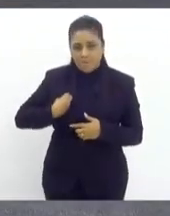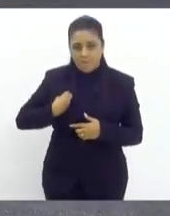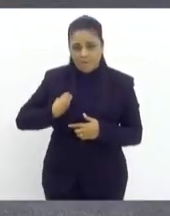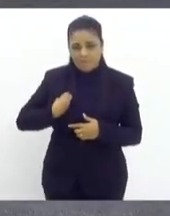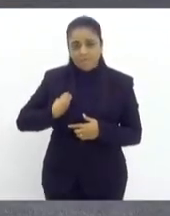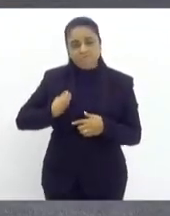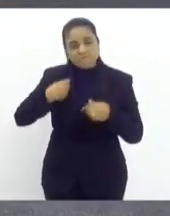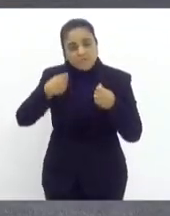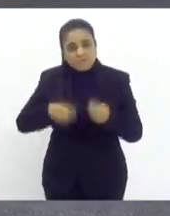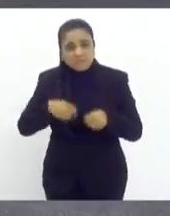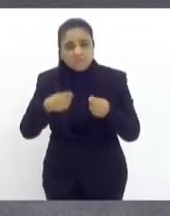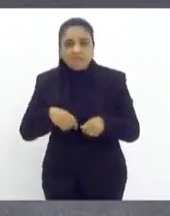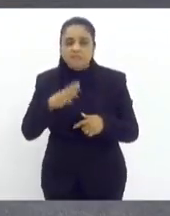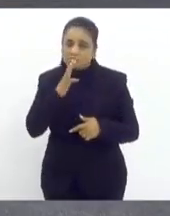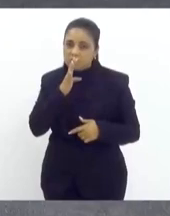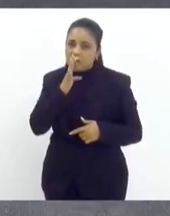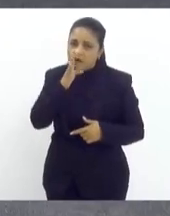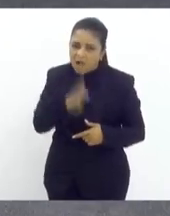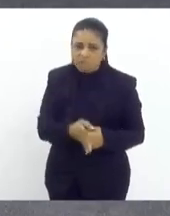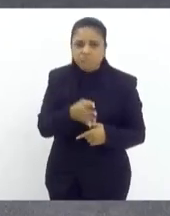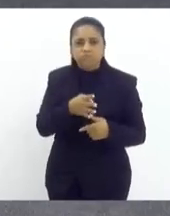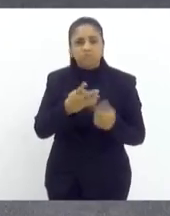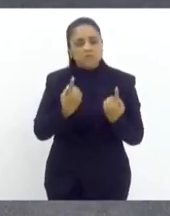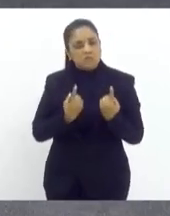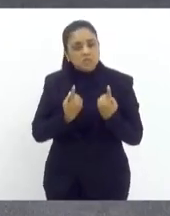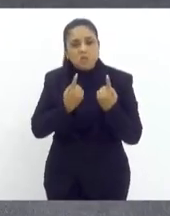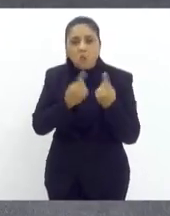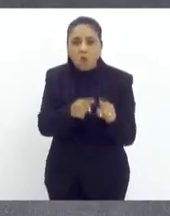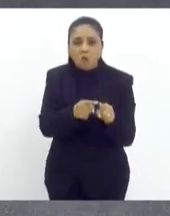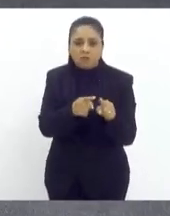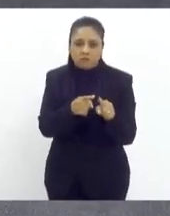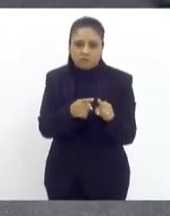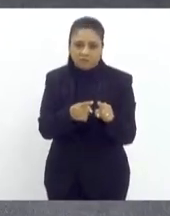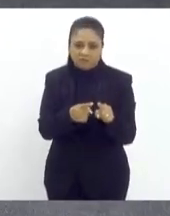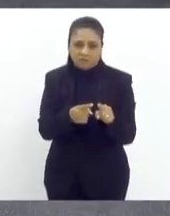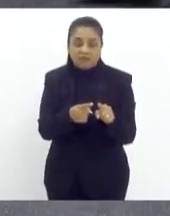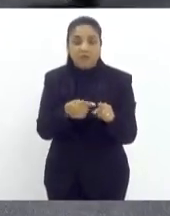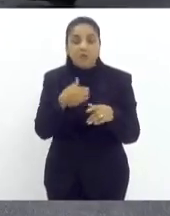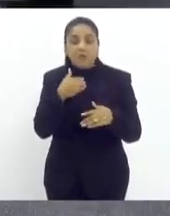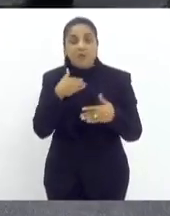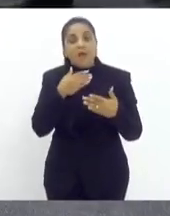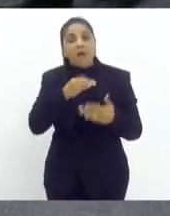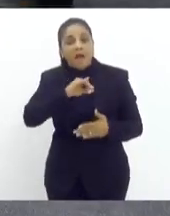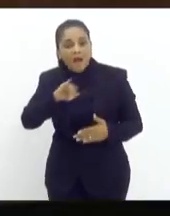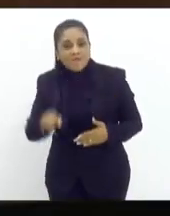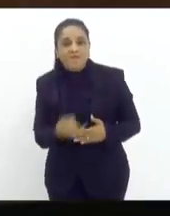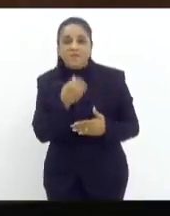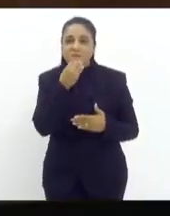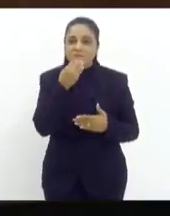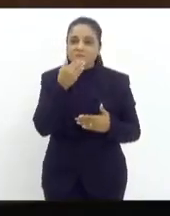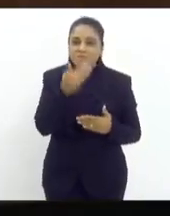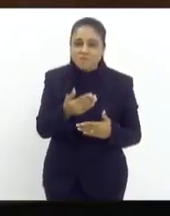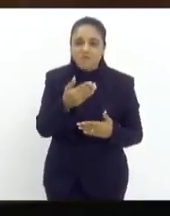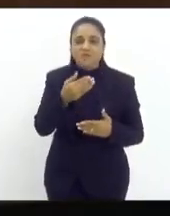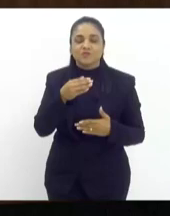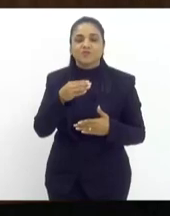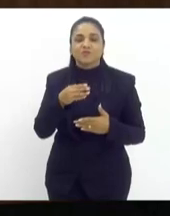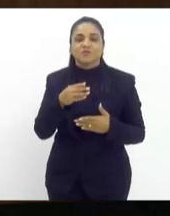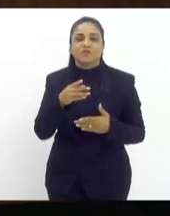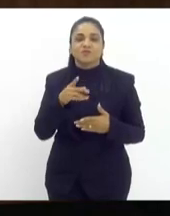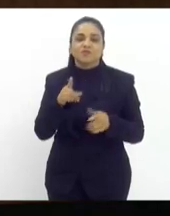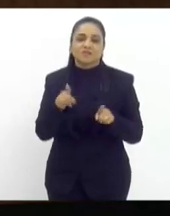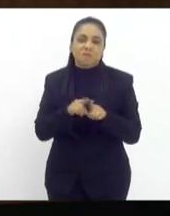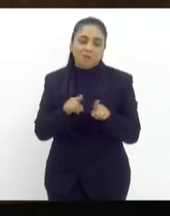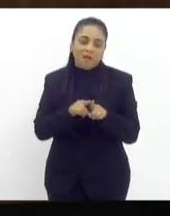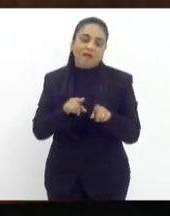é um mal que precisa ser denunciado e combatido aproveita também para pedir o professor José Márcio colocou